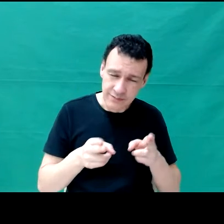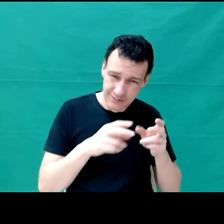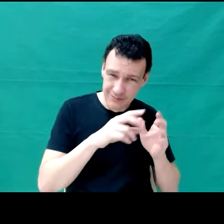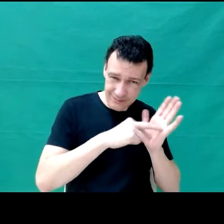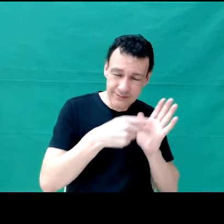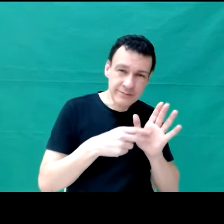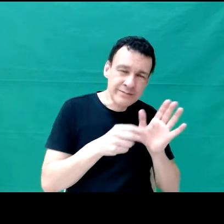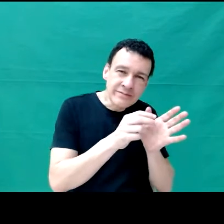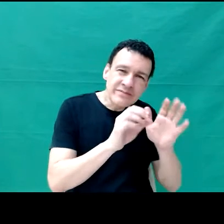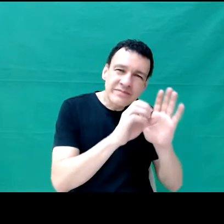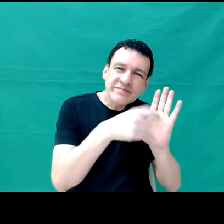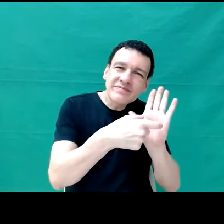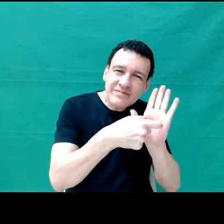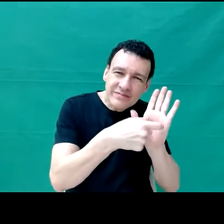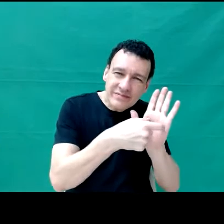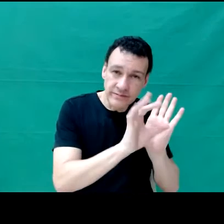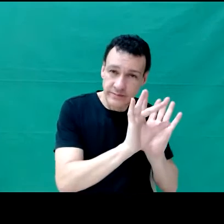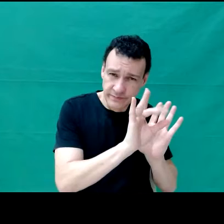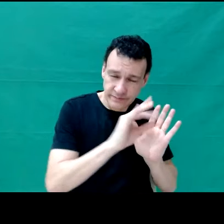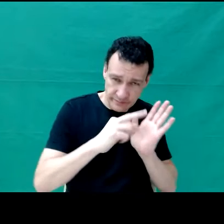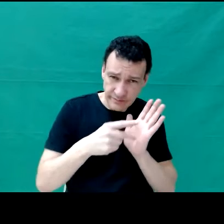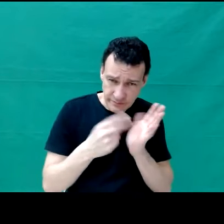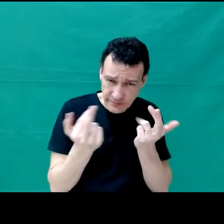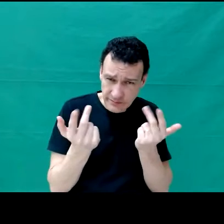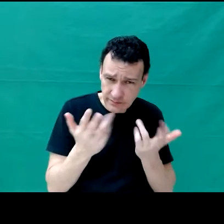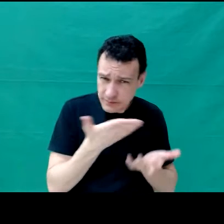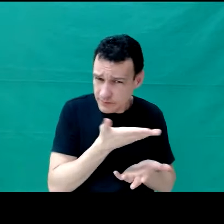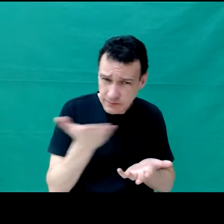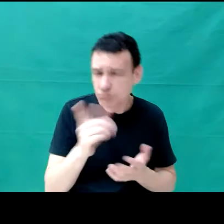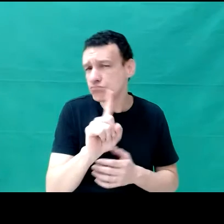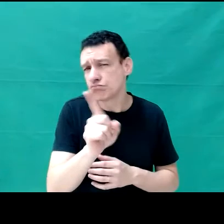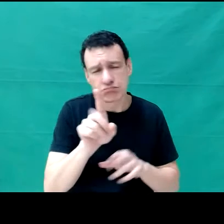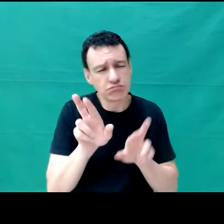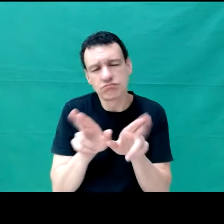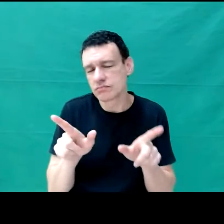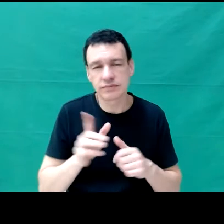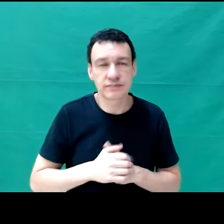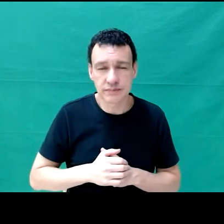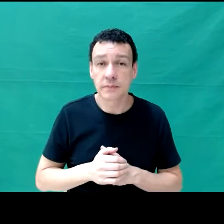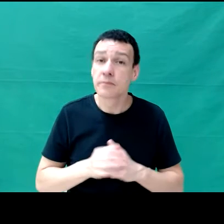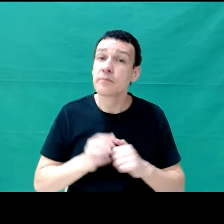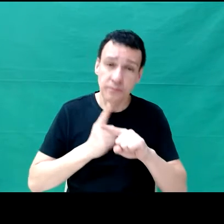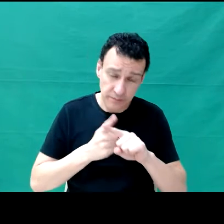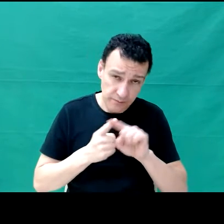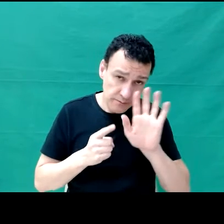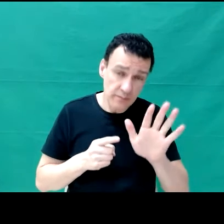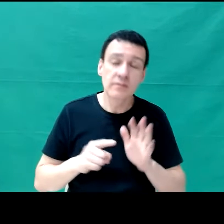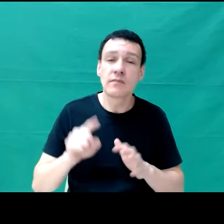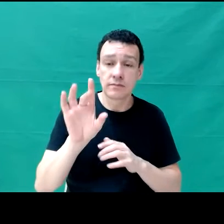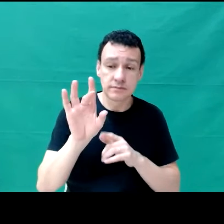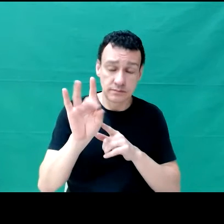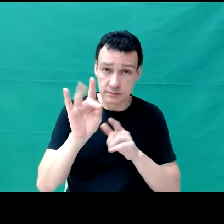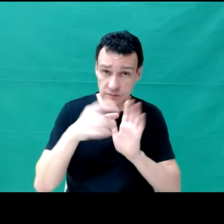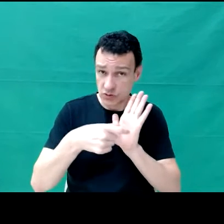software? Não, né, pessoal. Por quê? Os testes de automação de software, eles vão validar várias questões